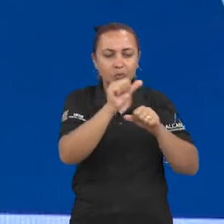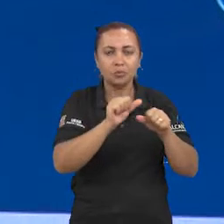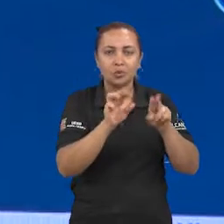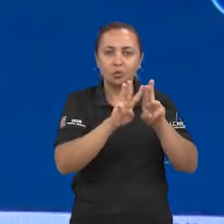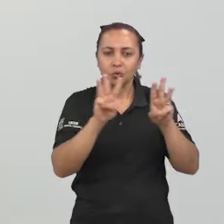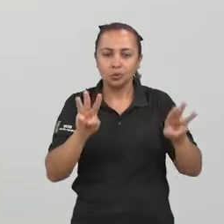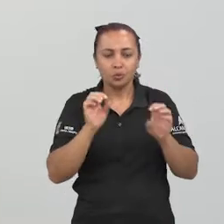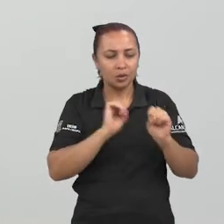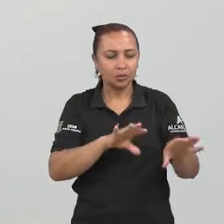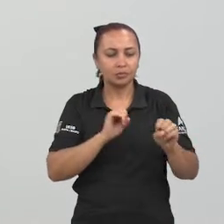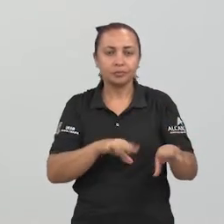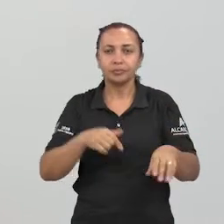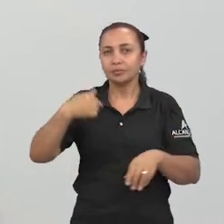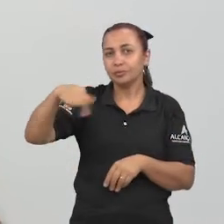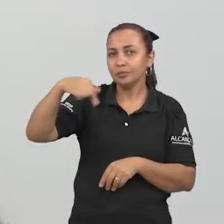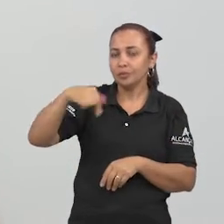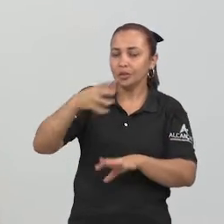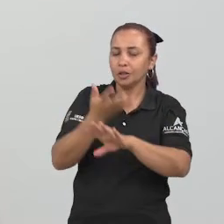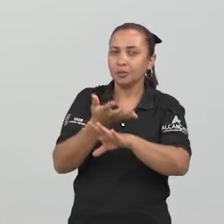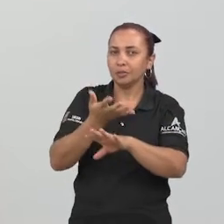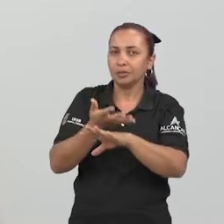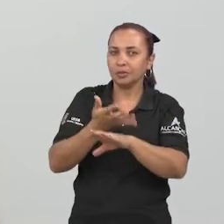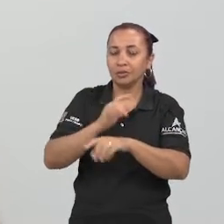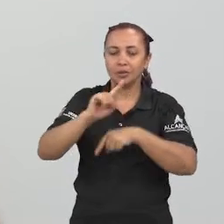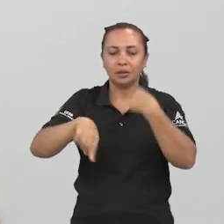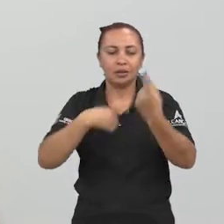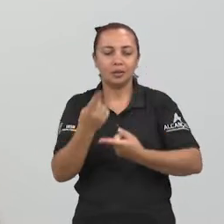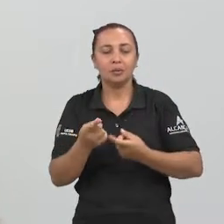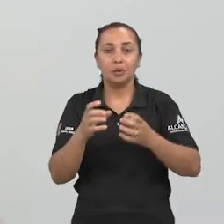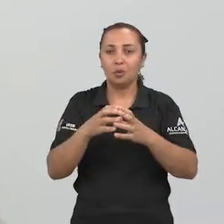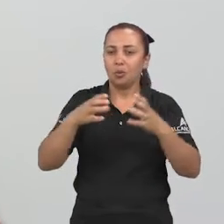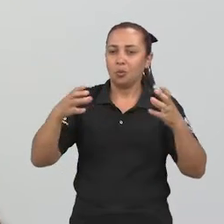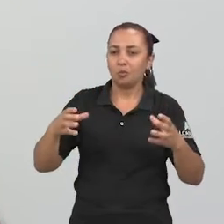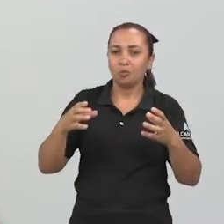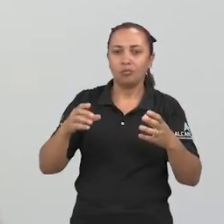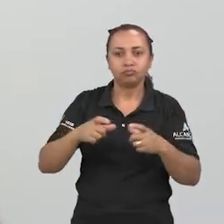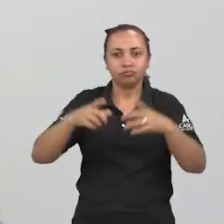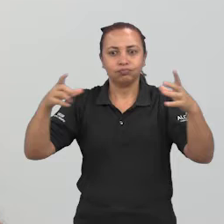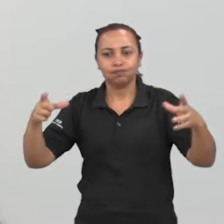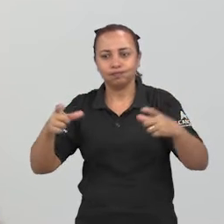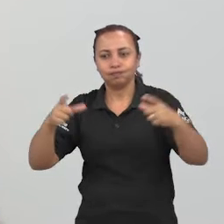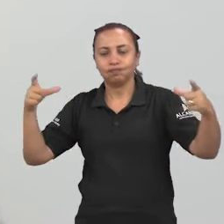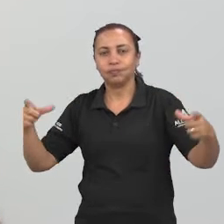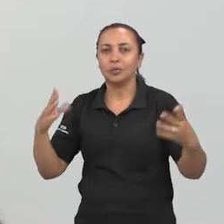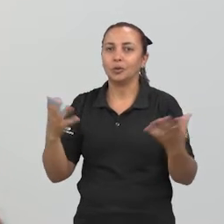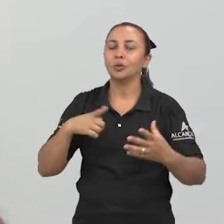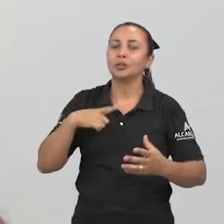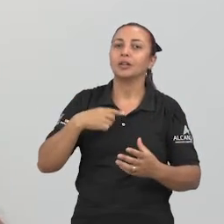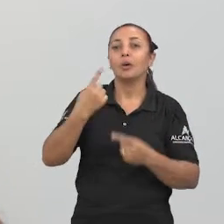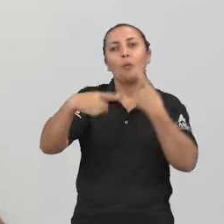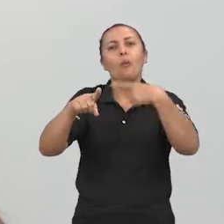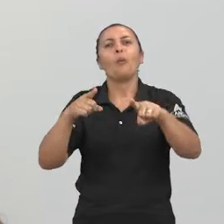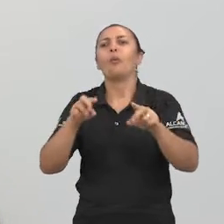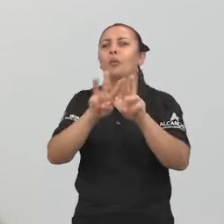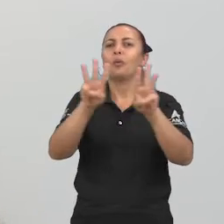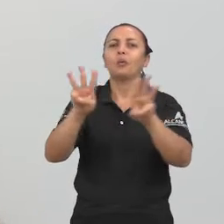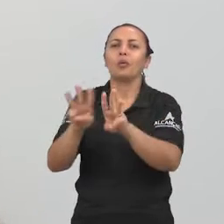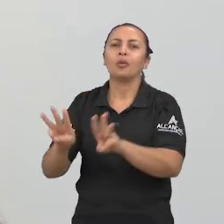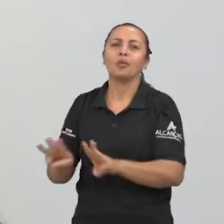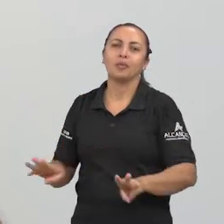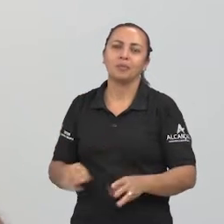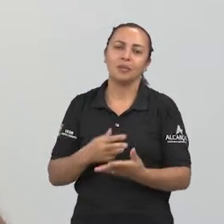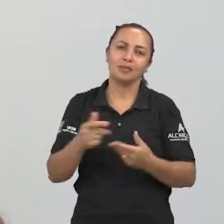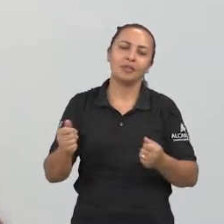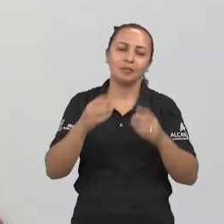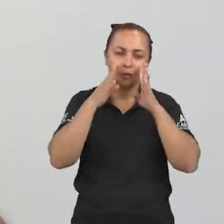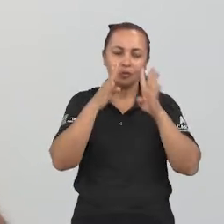para o ensino de química. Depois esse grupo foi aumentando e hoje em dia ele tem outros softwares educacionais